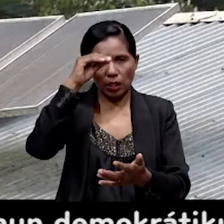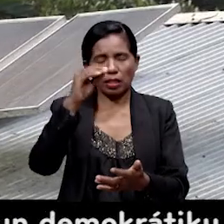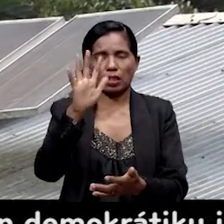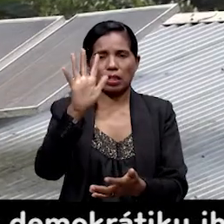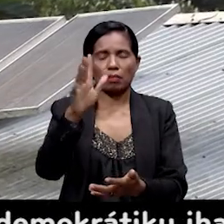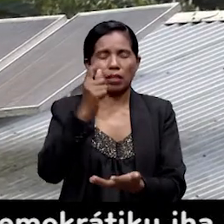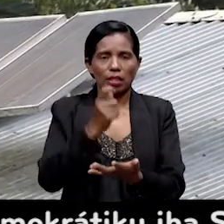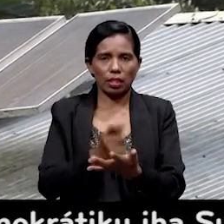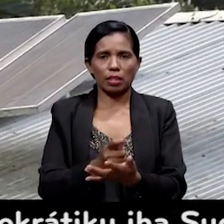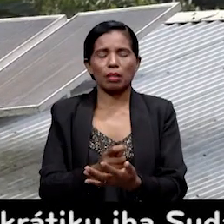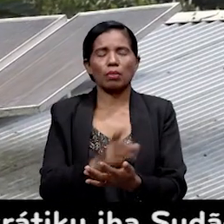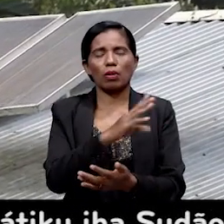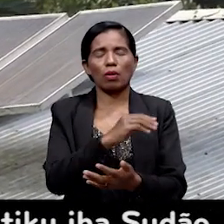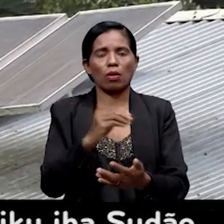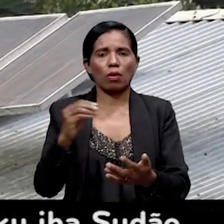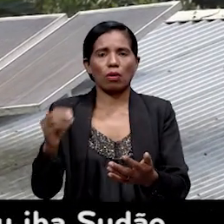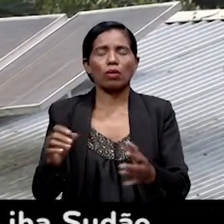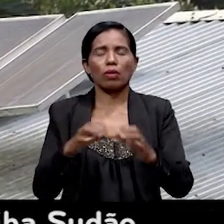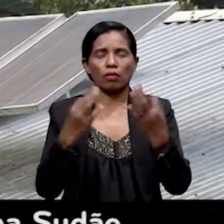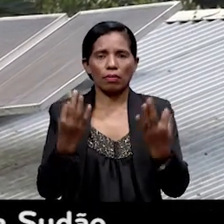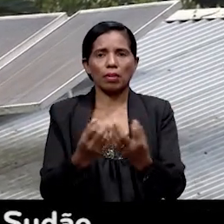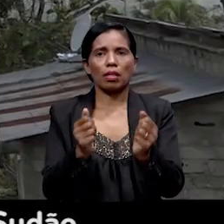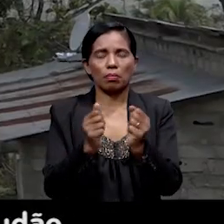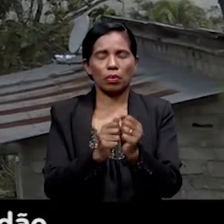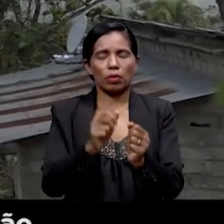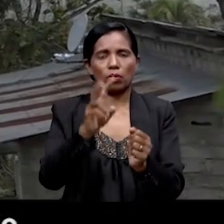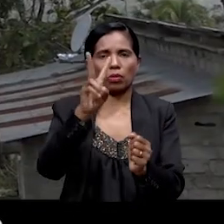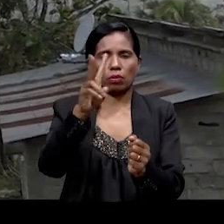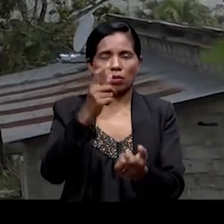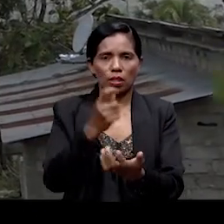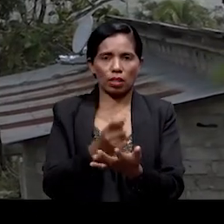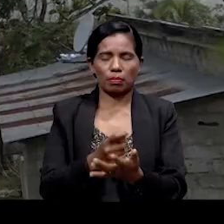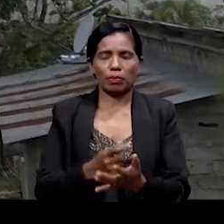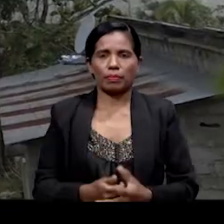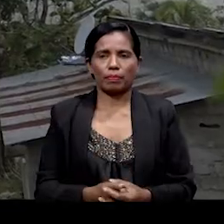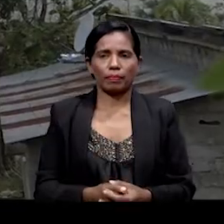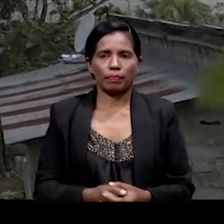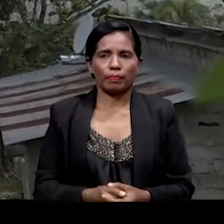Rihun Lima Resin, Hone Uma Kain Rihun Dua Resin. Equipa Cobertura, Ziemen.